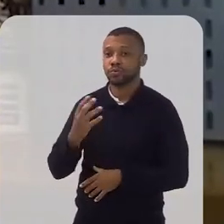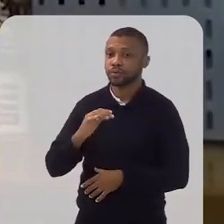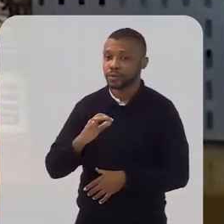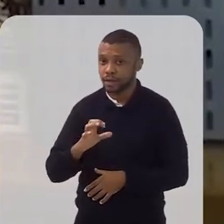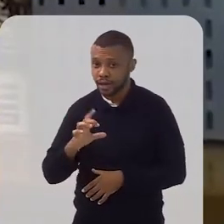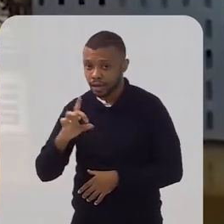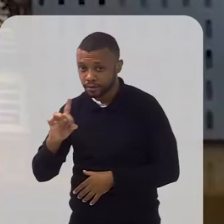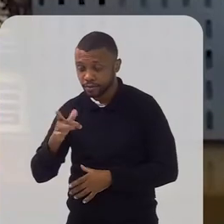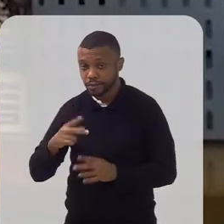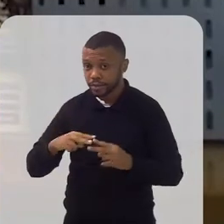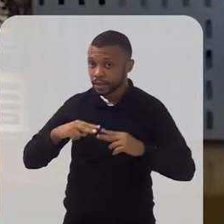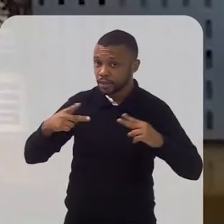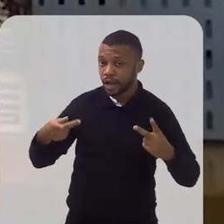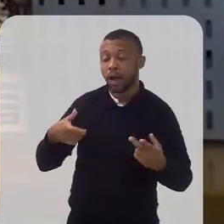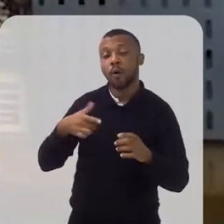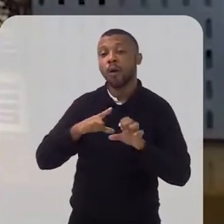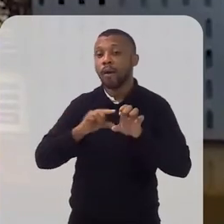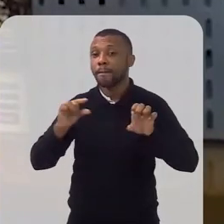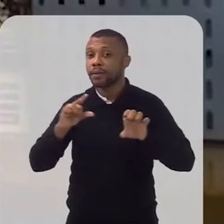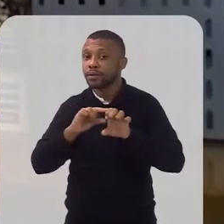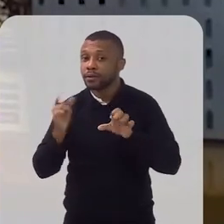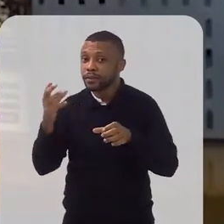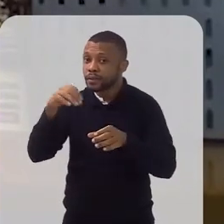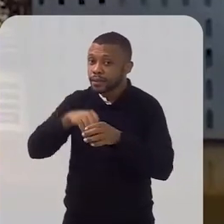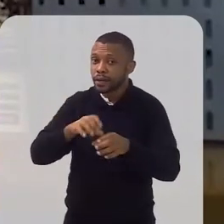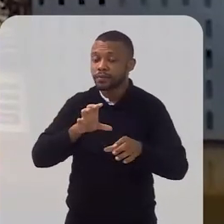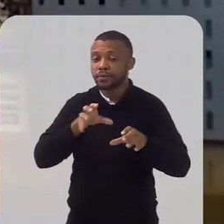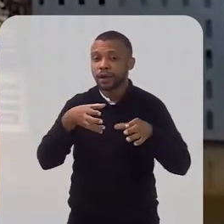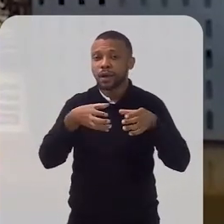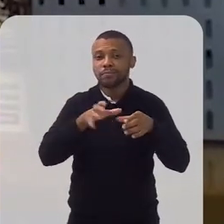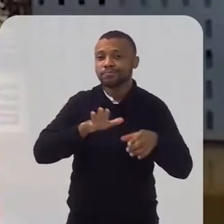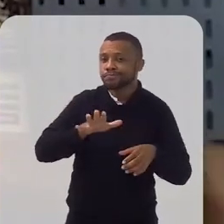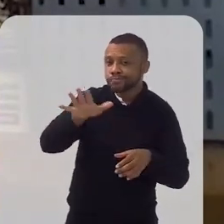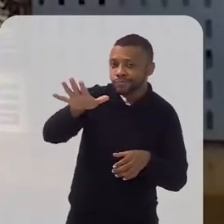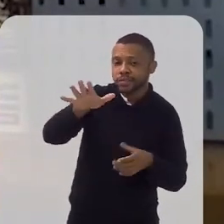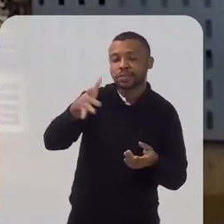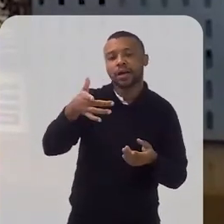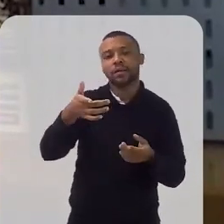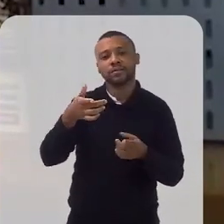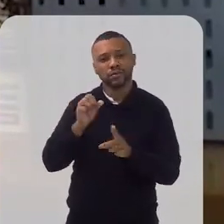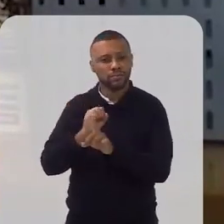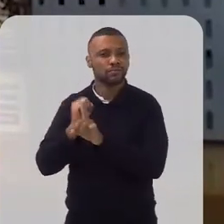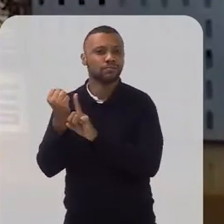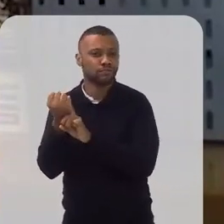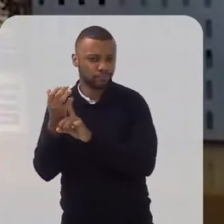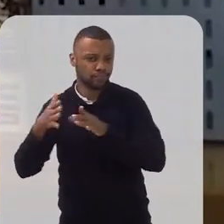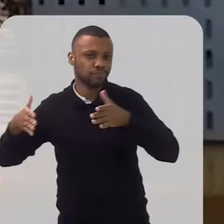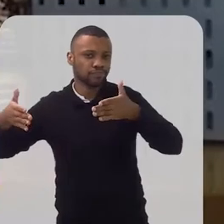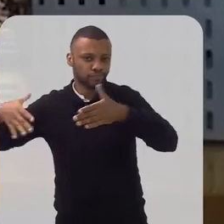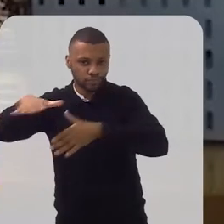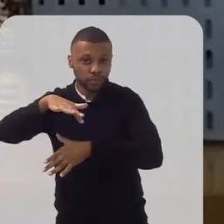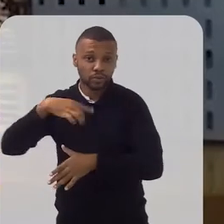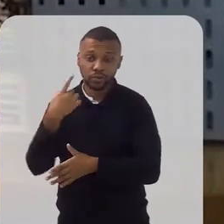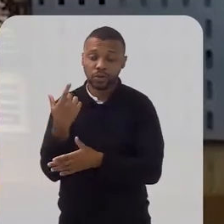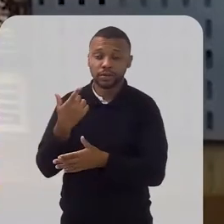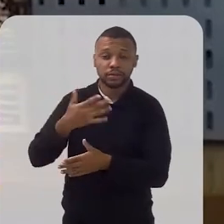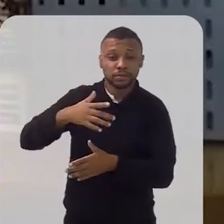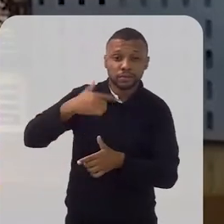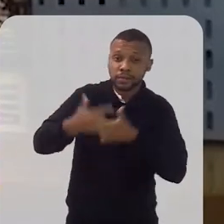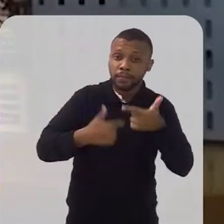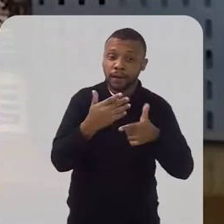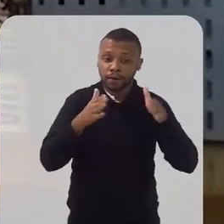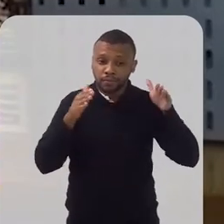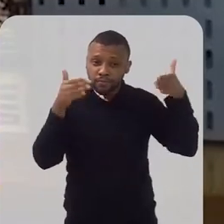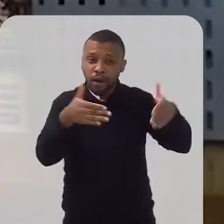CIEDES, nosso DNA é o empreendedorismo social dentro de comunidades e a gente expandiu em 4 áreas. A gente atua fortemente em